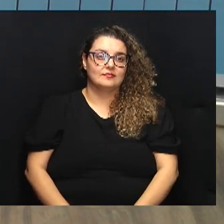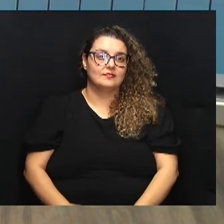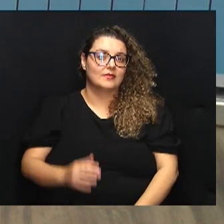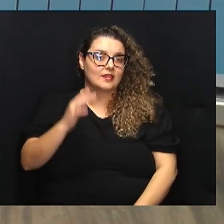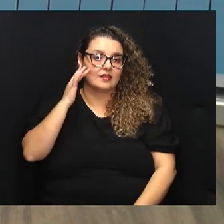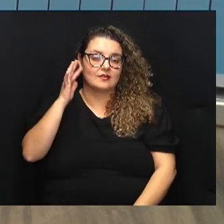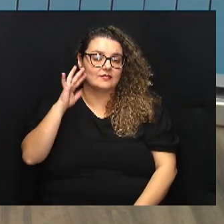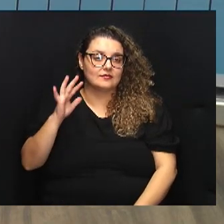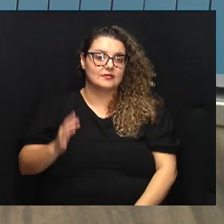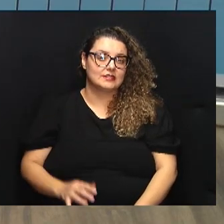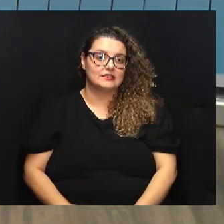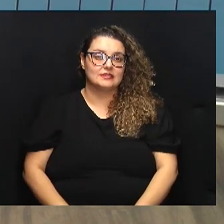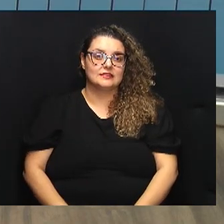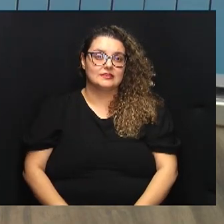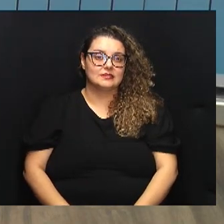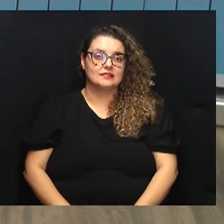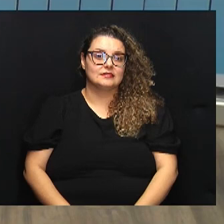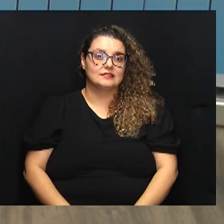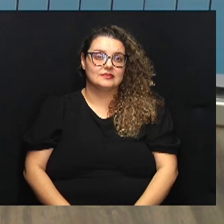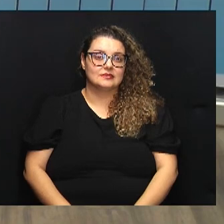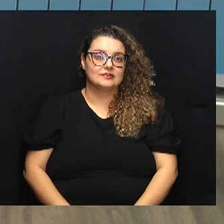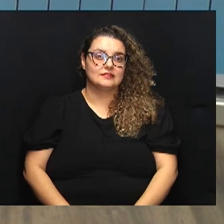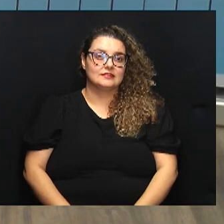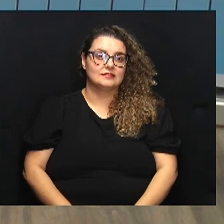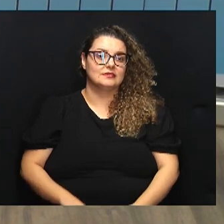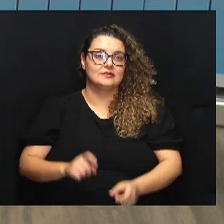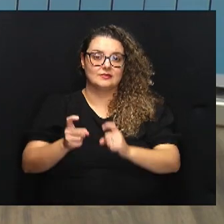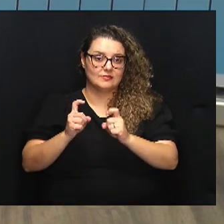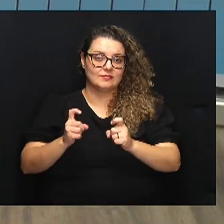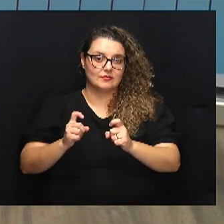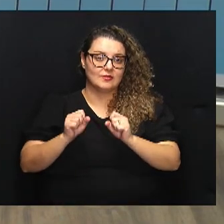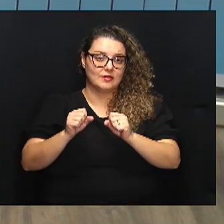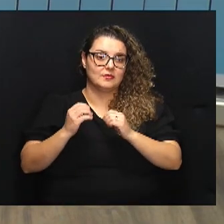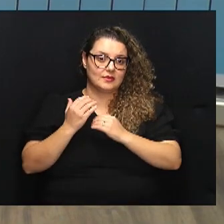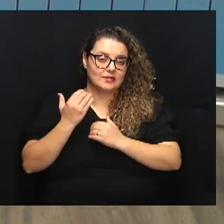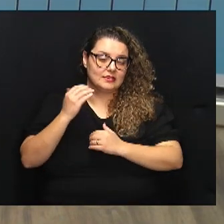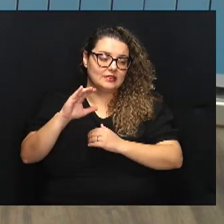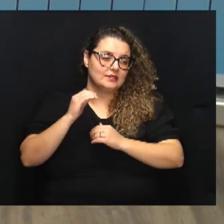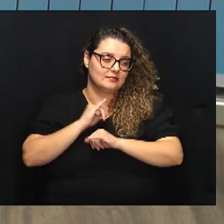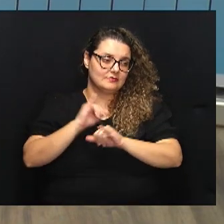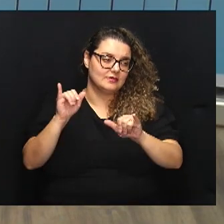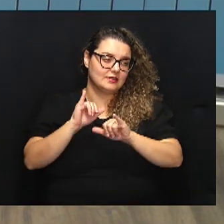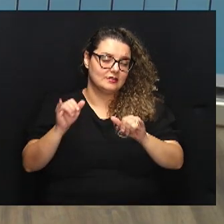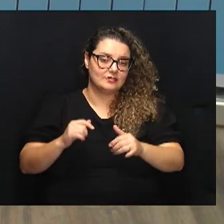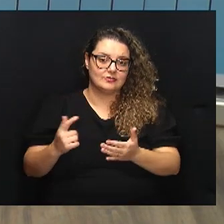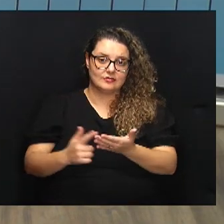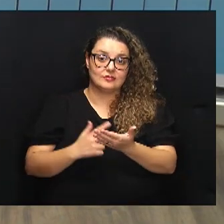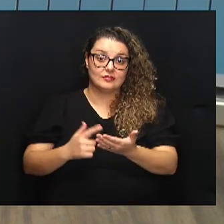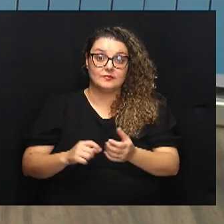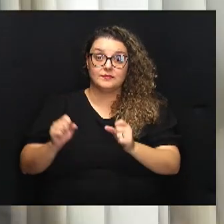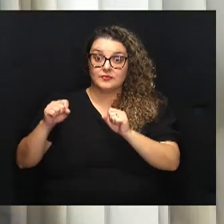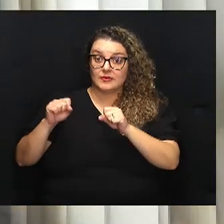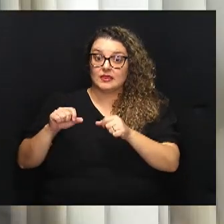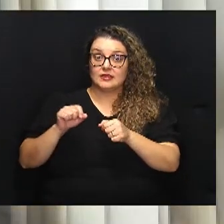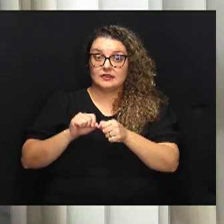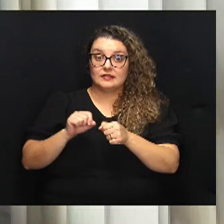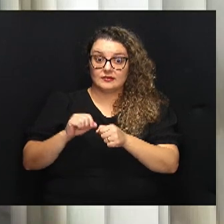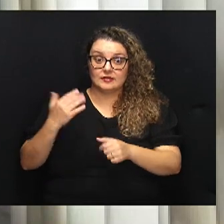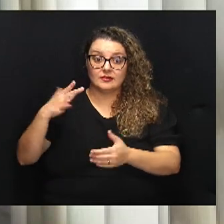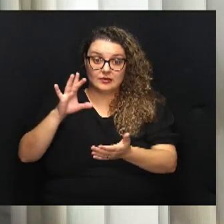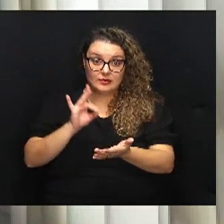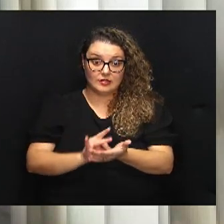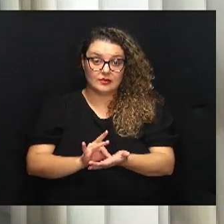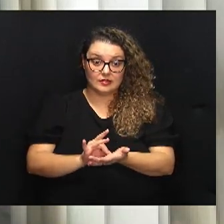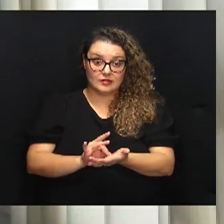fazer alguma reunião para poder divulgar o livro? Sim, farei o lançamento oficial do